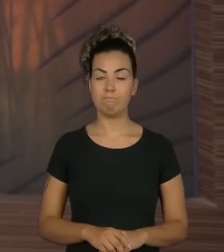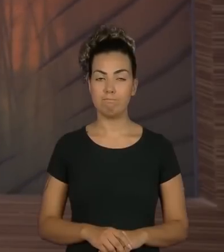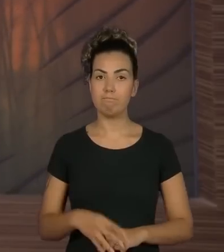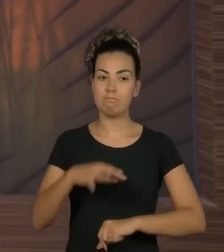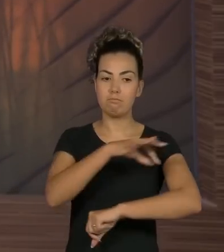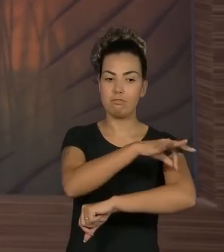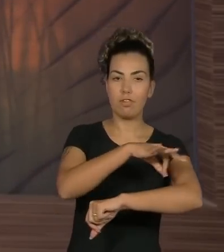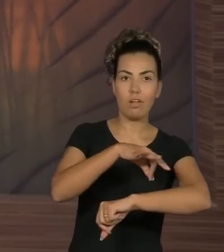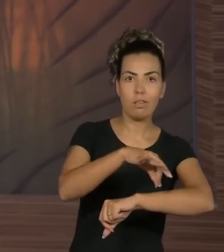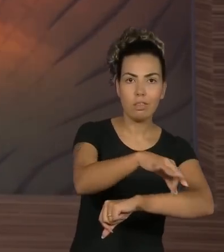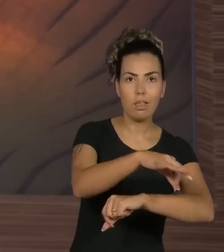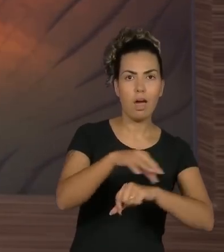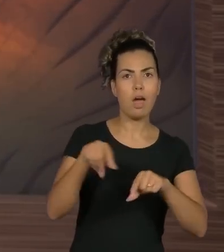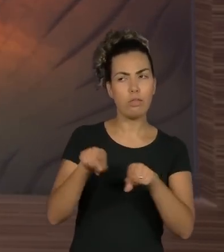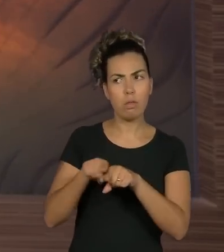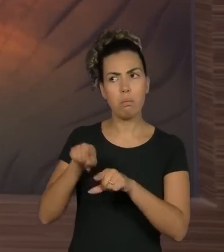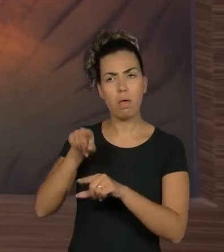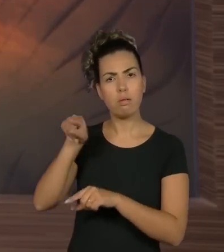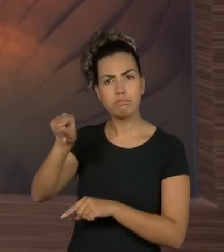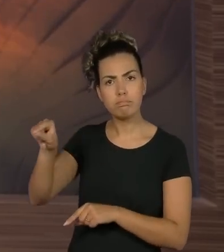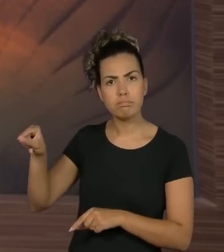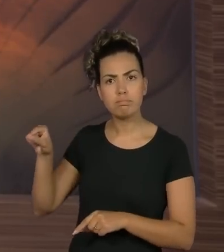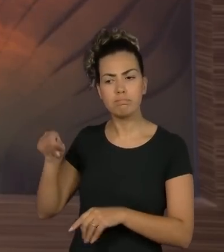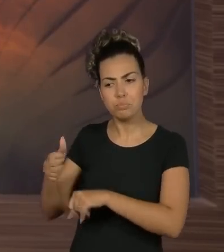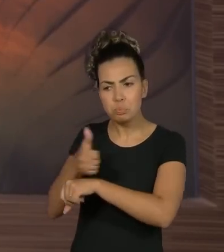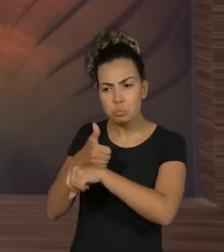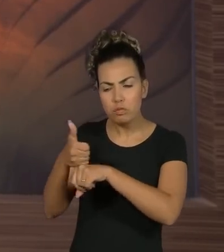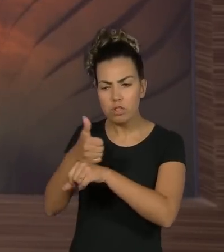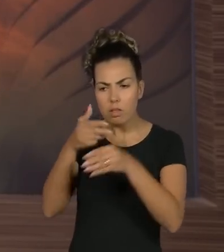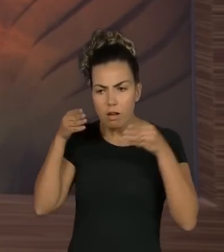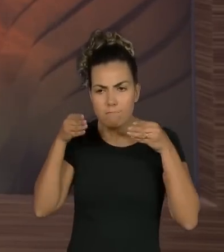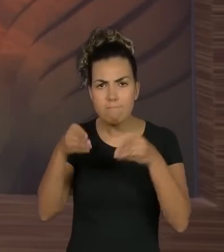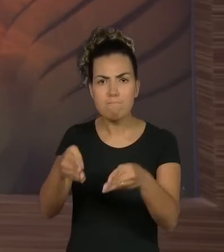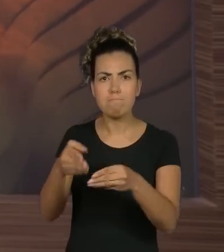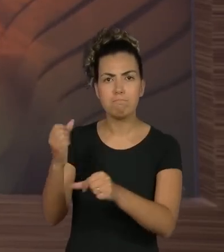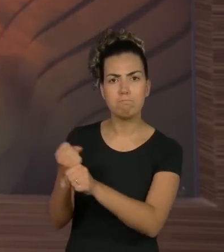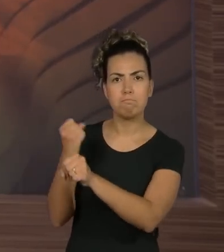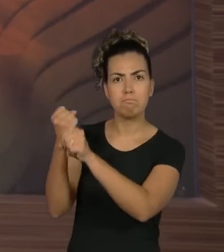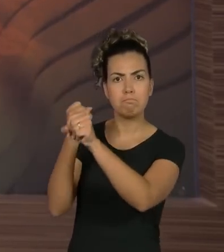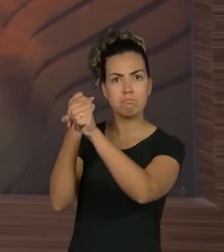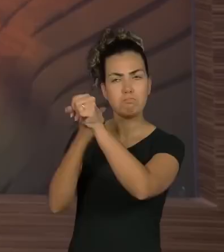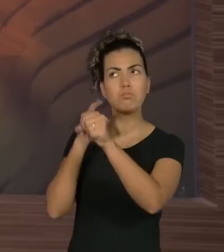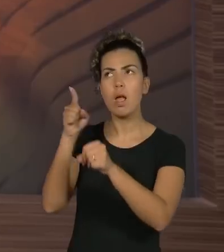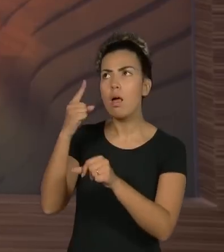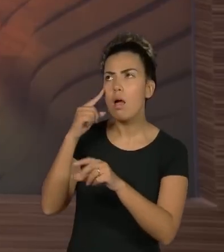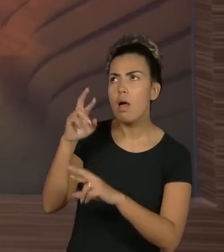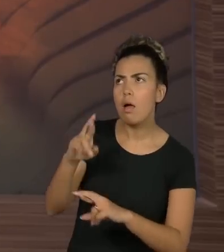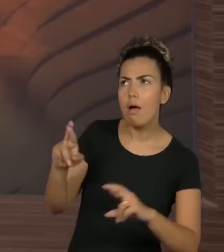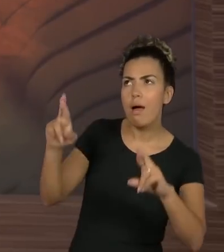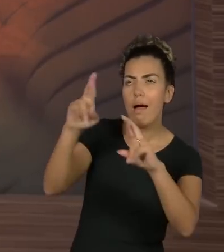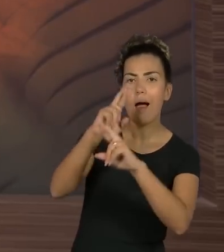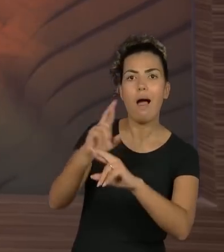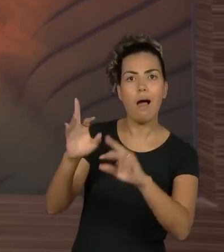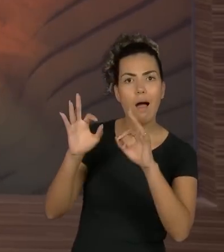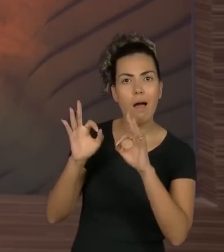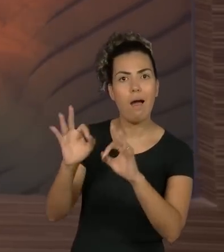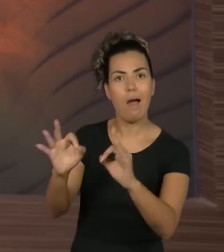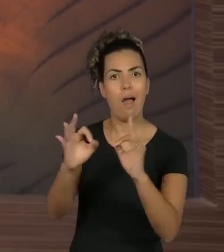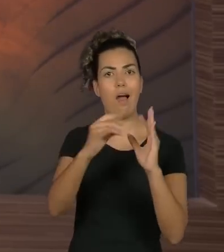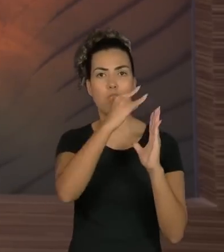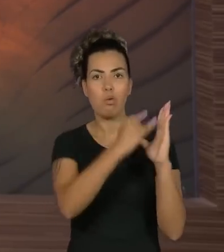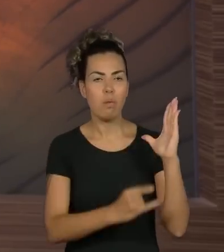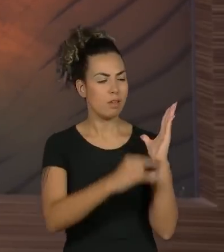Arquitetos e especialistas no uso da madeira na construção civil fizeram um documento com recomendações para um novo modelo